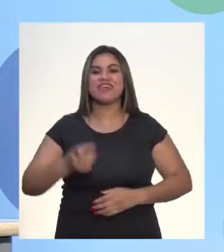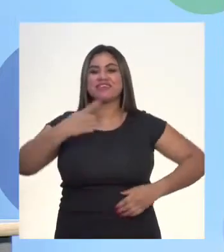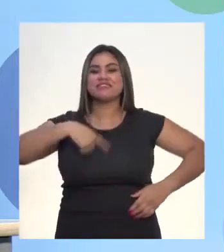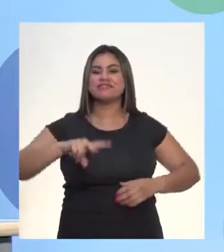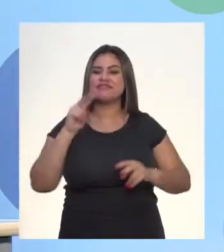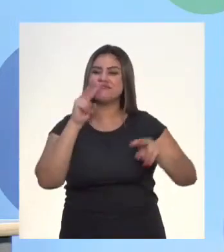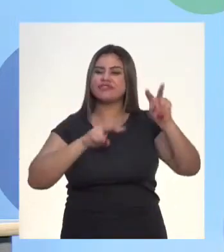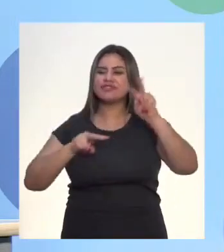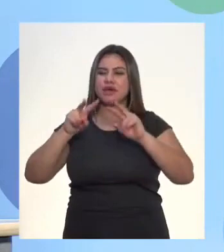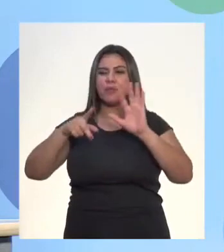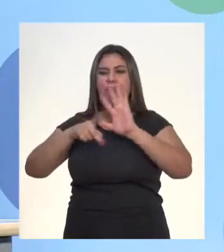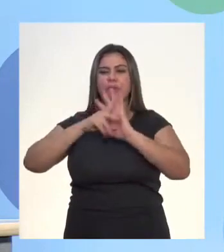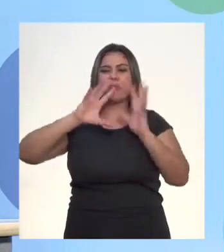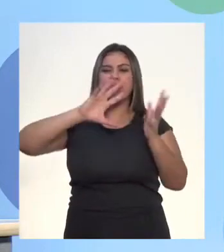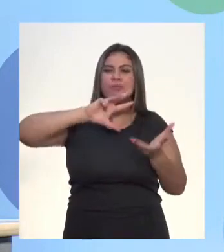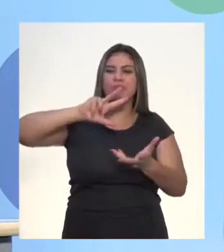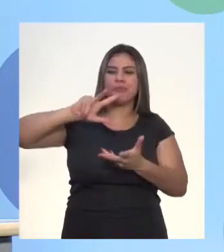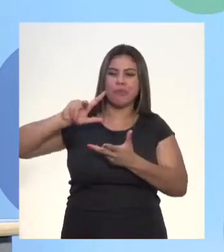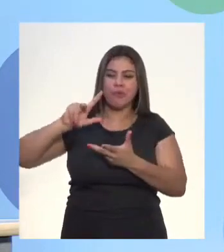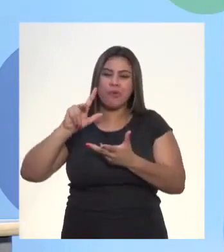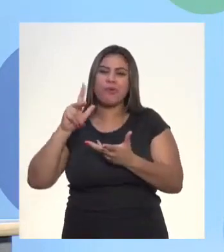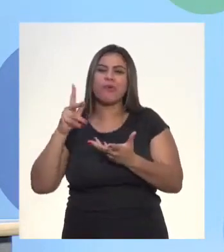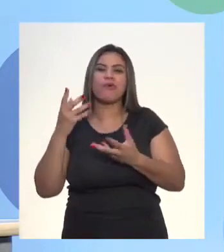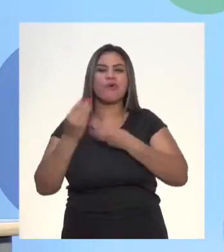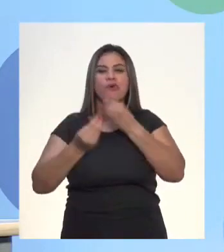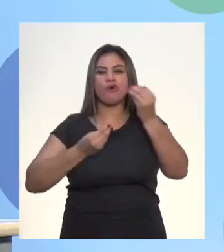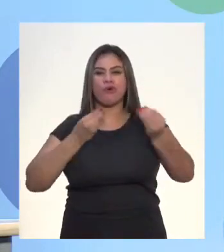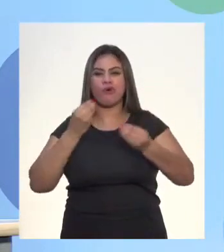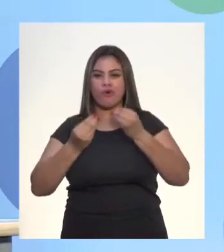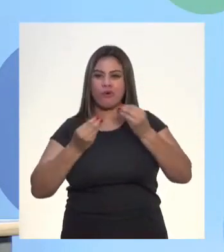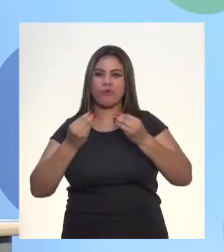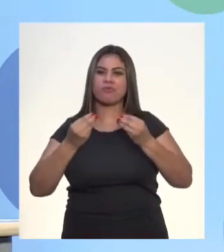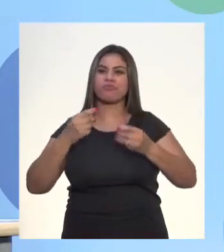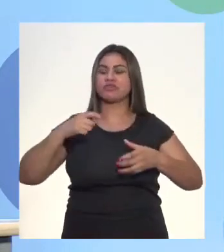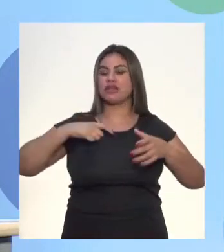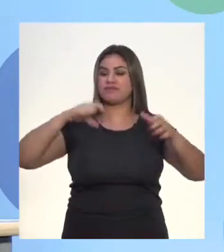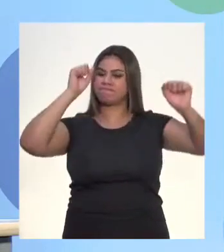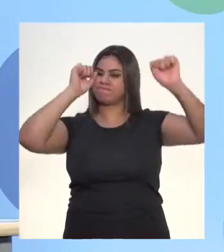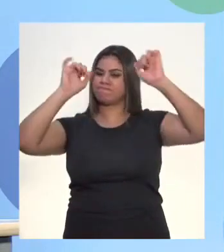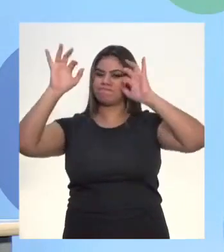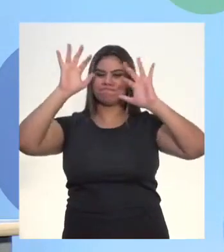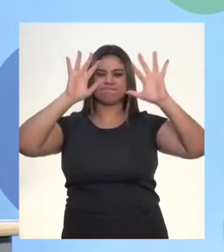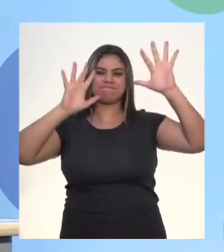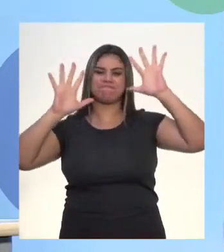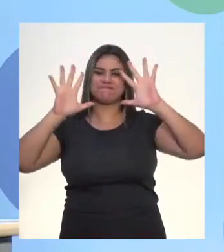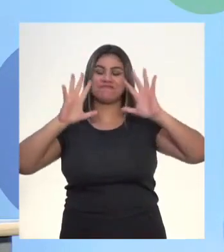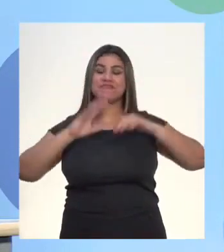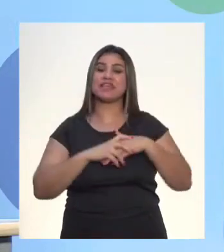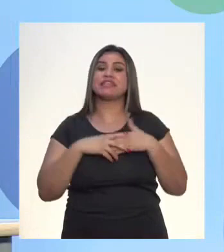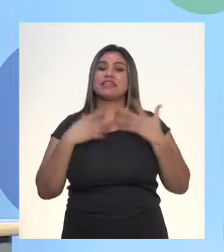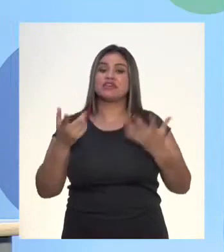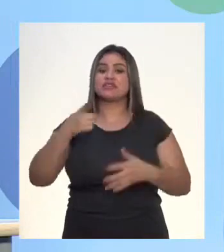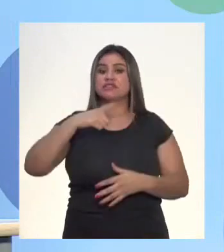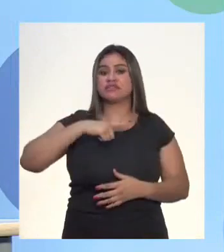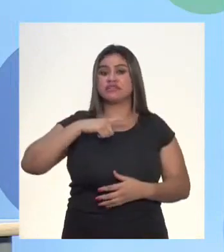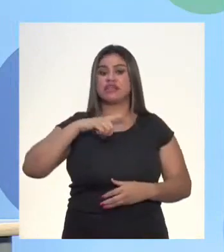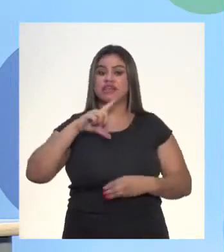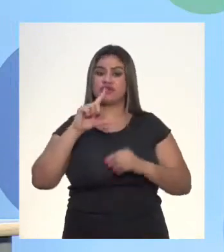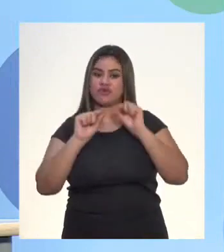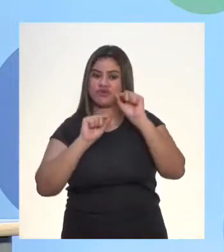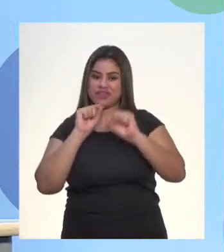visões de mundo nós tivermos, né, mais plural também será a nossa reflexão. Então, nós temos aqui a contribuição